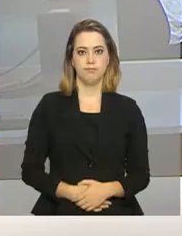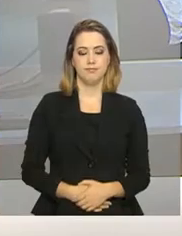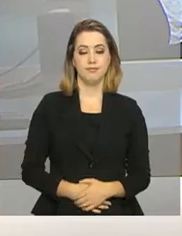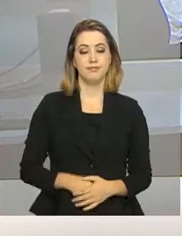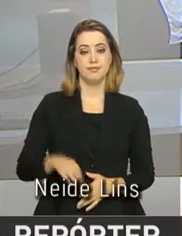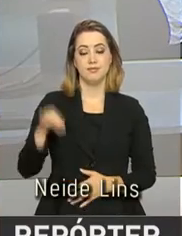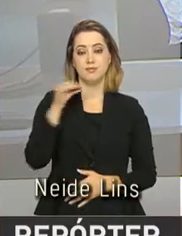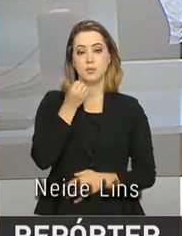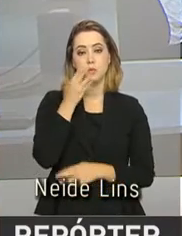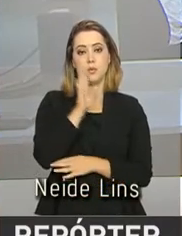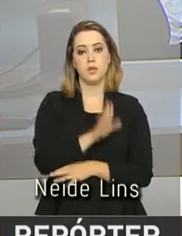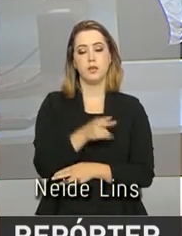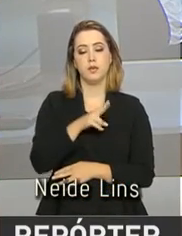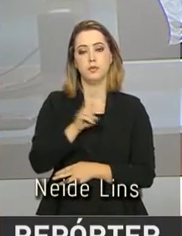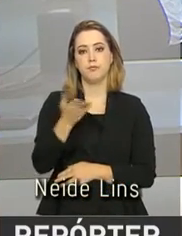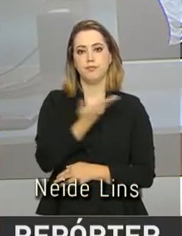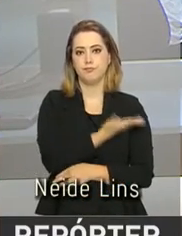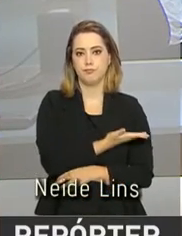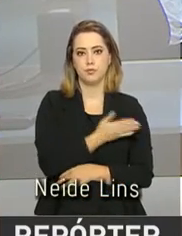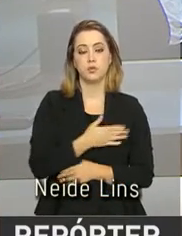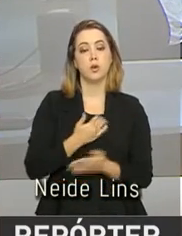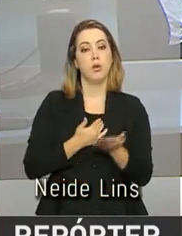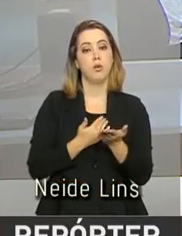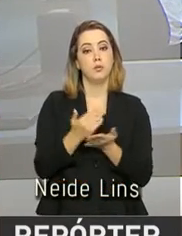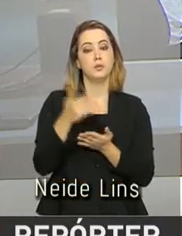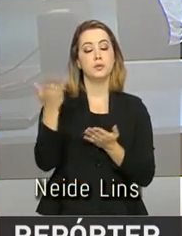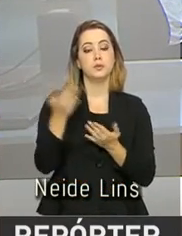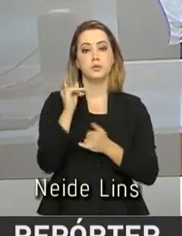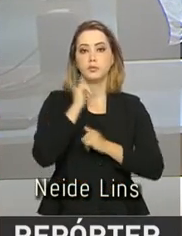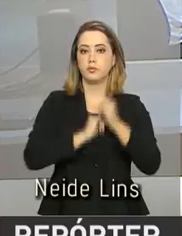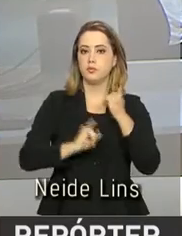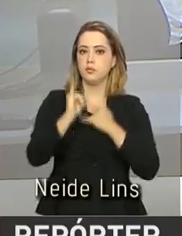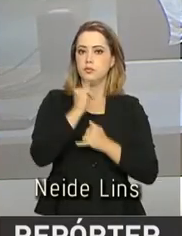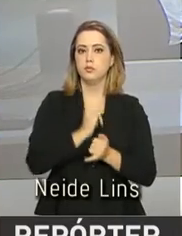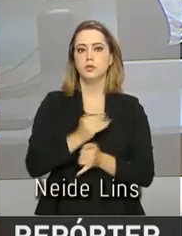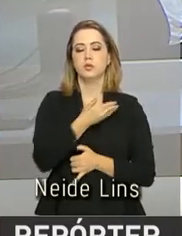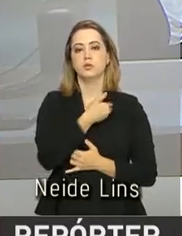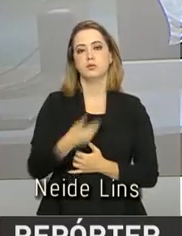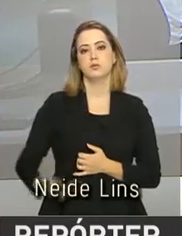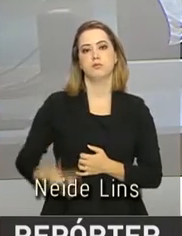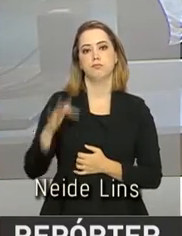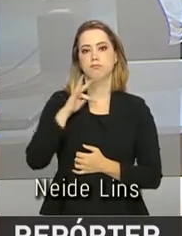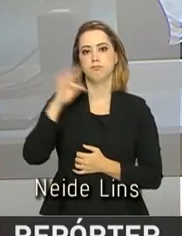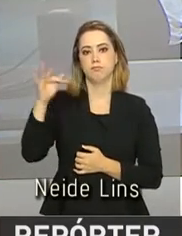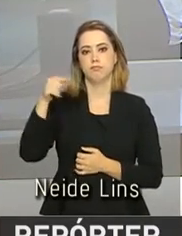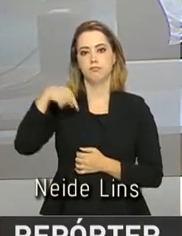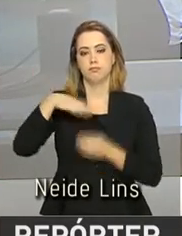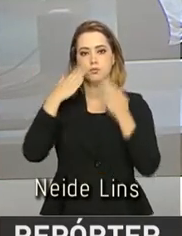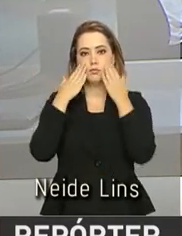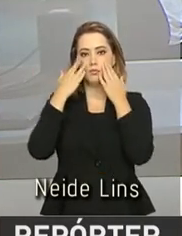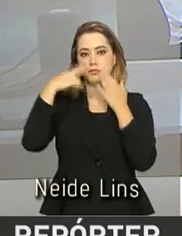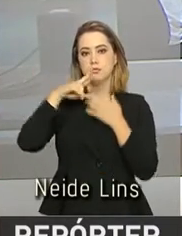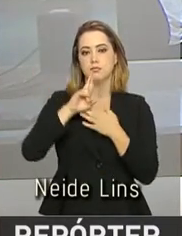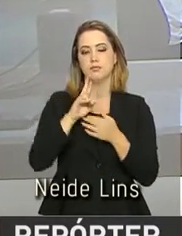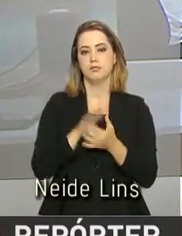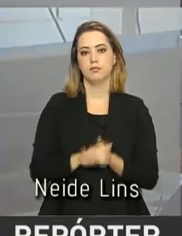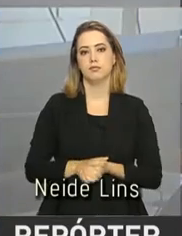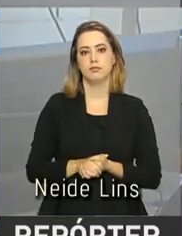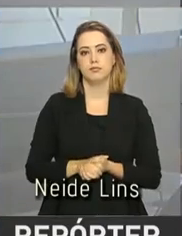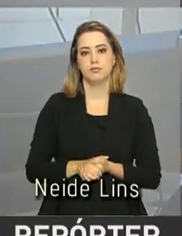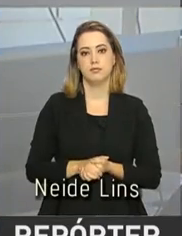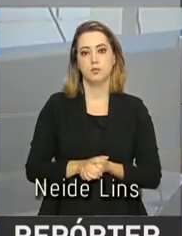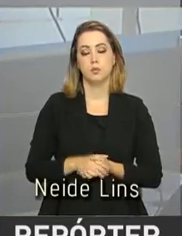olá boa tarde eu sou josé luiz filho ea partir de agora trago pra vocês notícias do governo federal aqui no repórter nbr